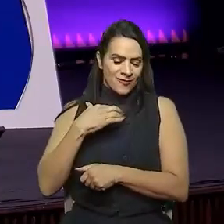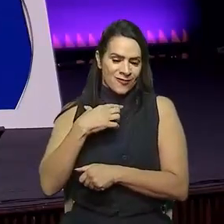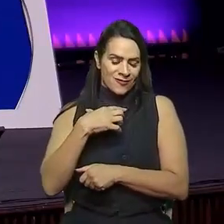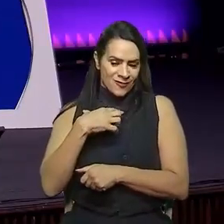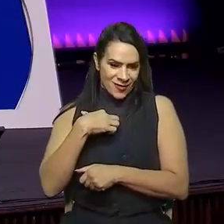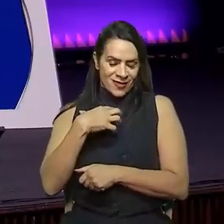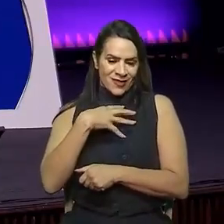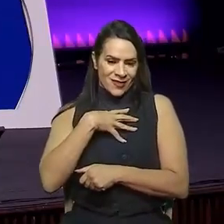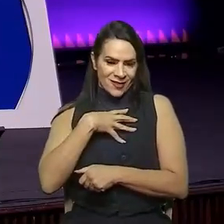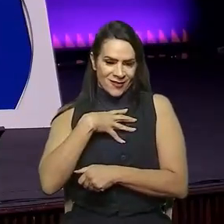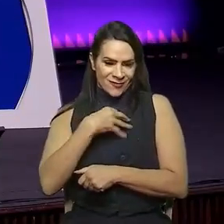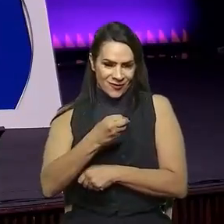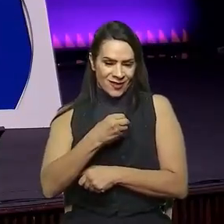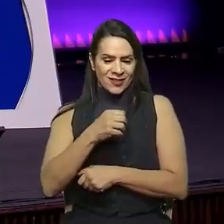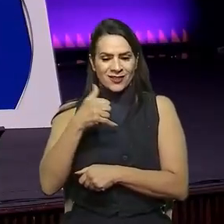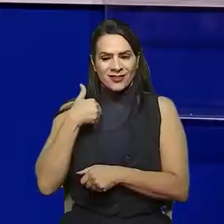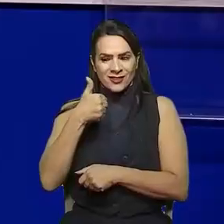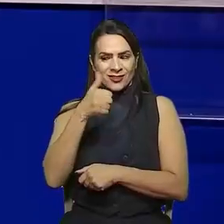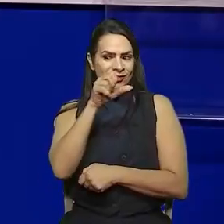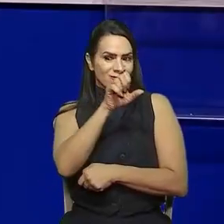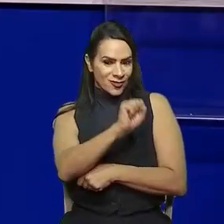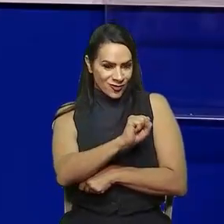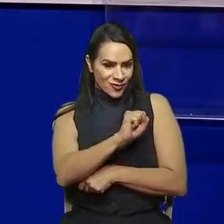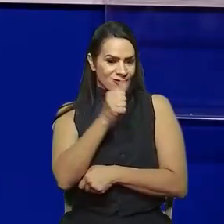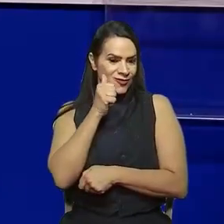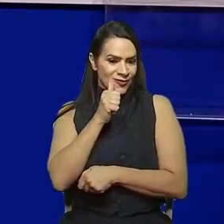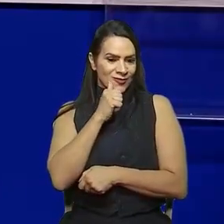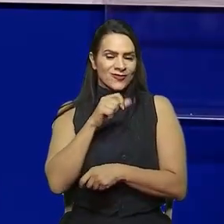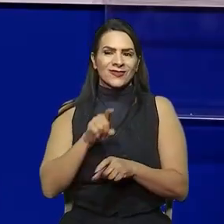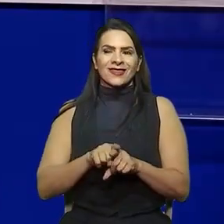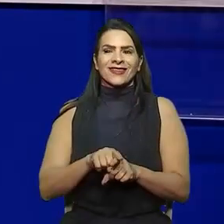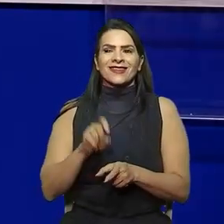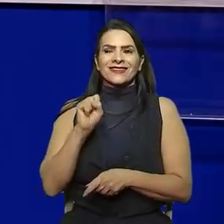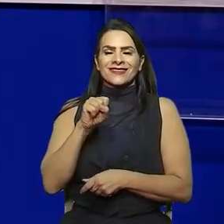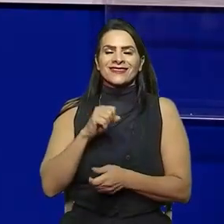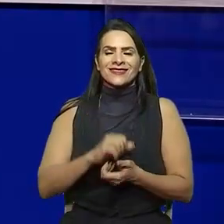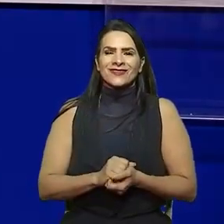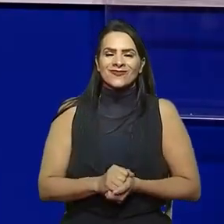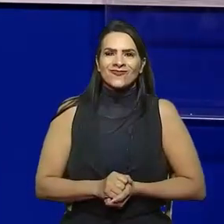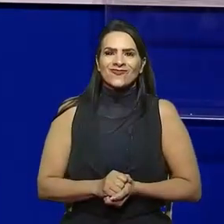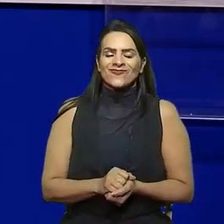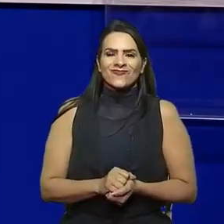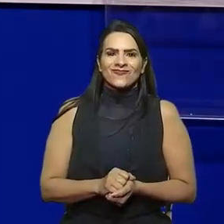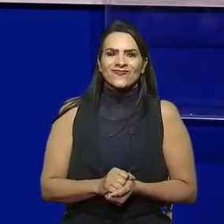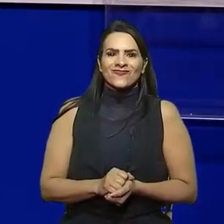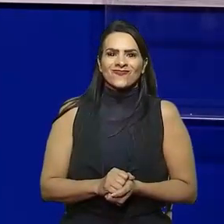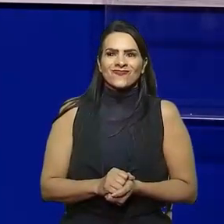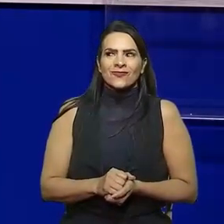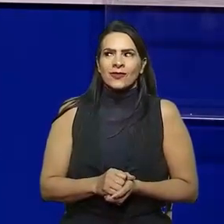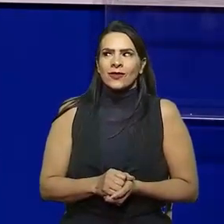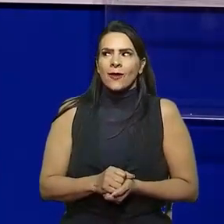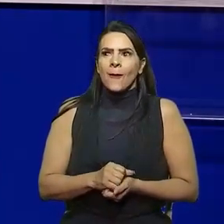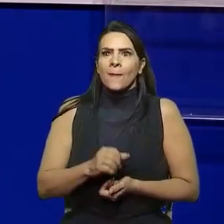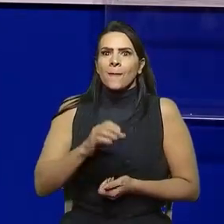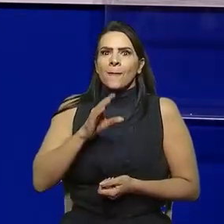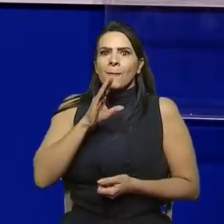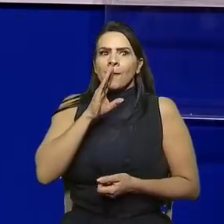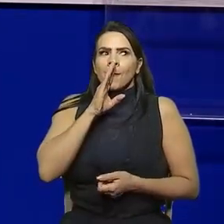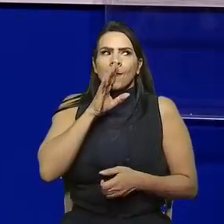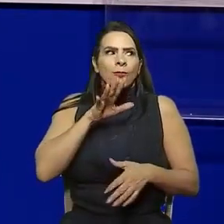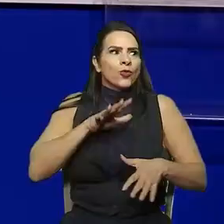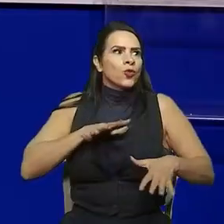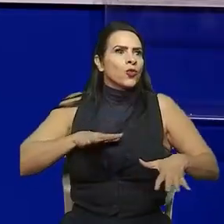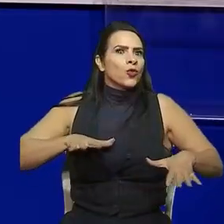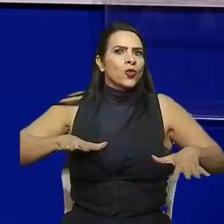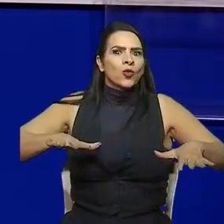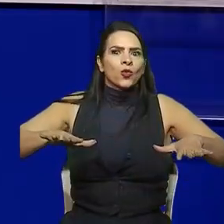Pois é. E aí teve uma situação que foi muito engraçada, assim, que... Silêncio. Todo mundo